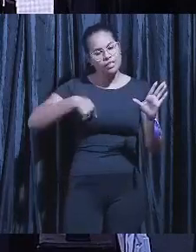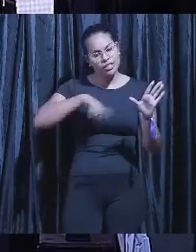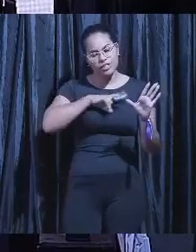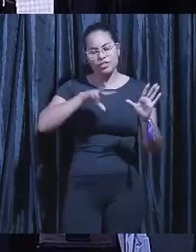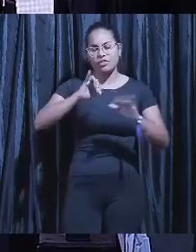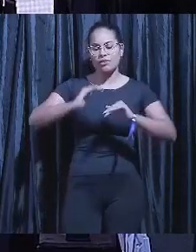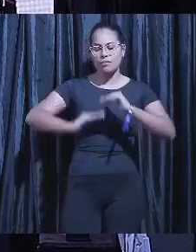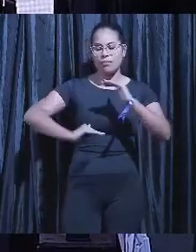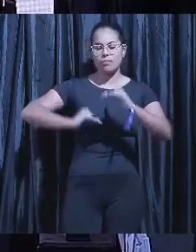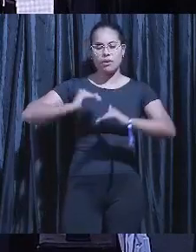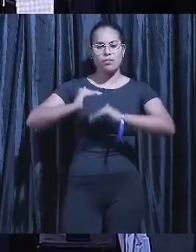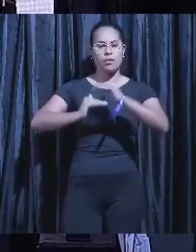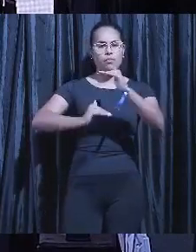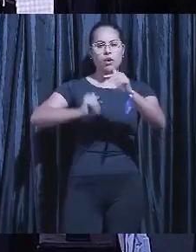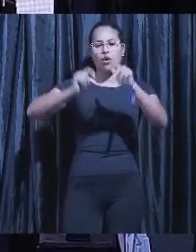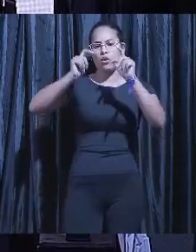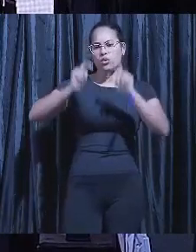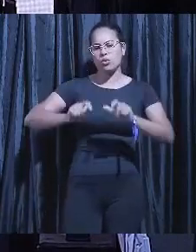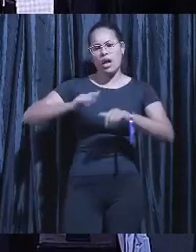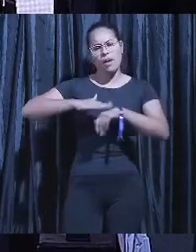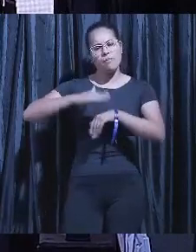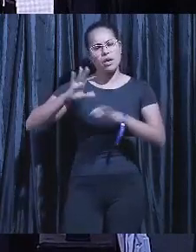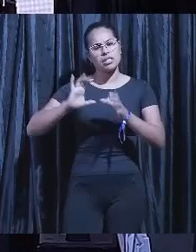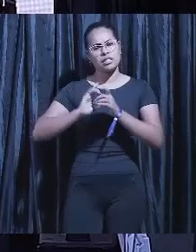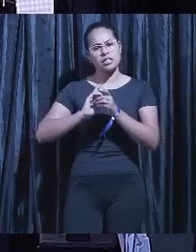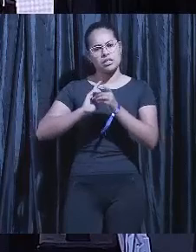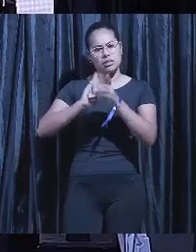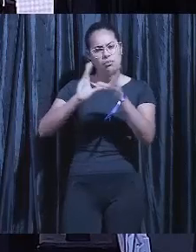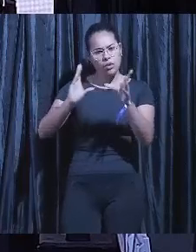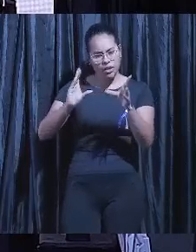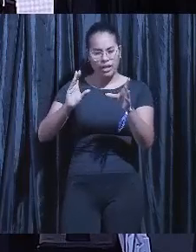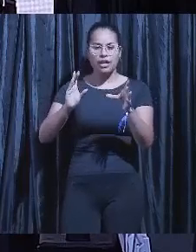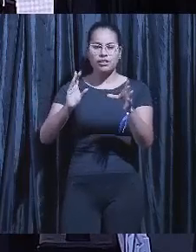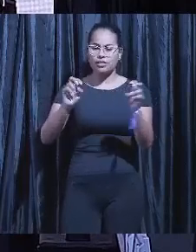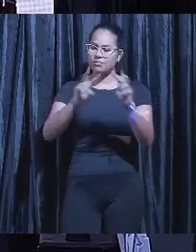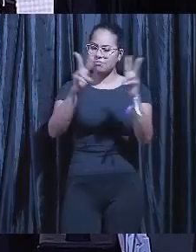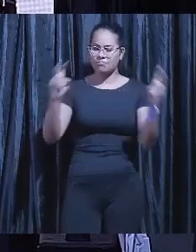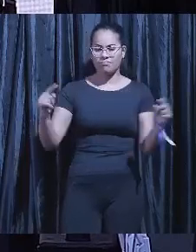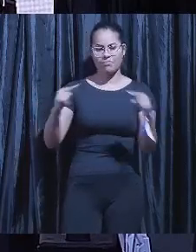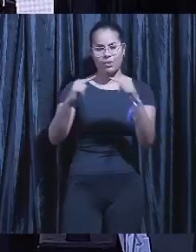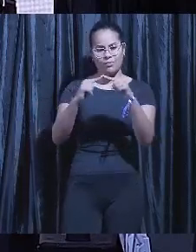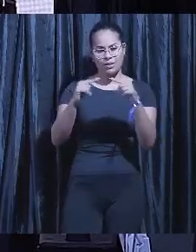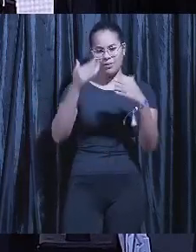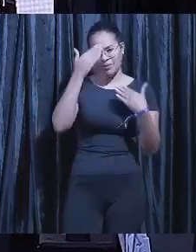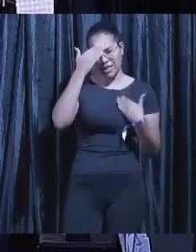junto um outro lugar mais democrático a partir desses temas. Obrigada.